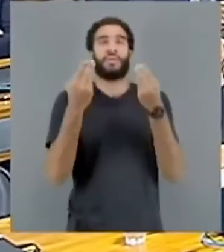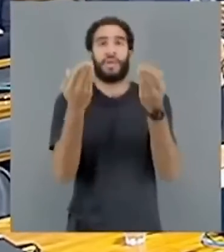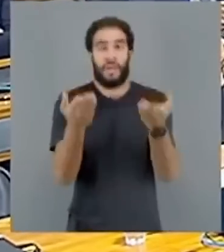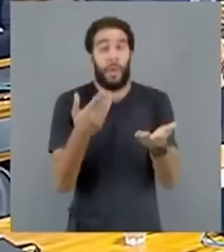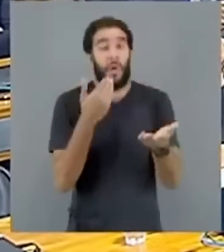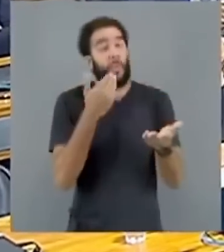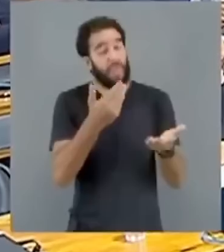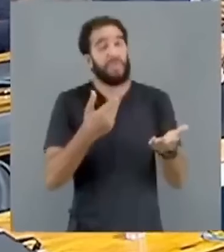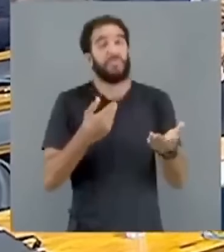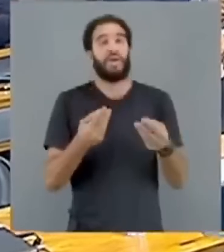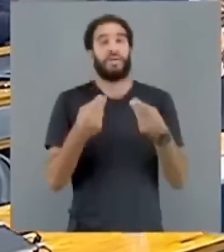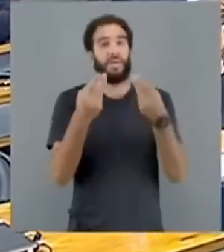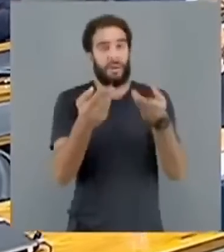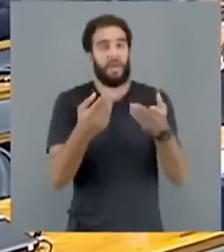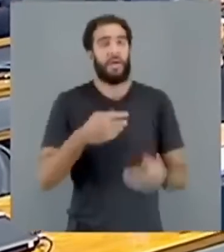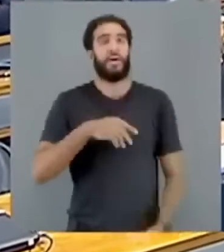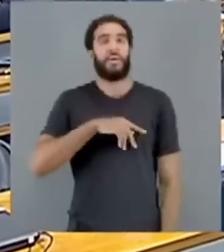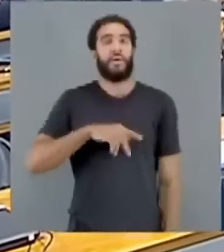Então,